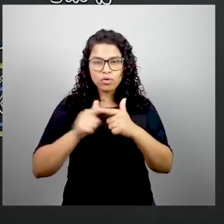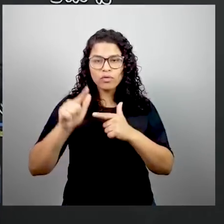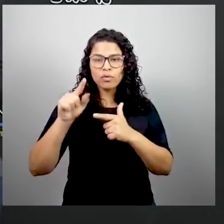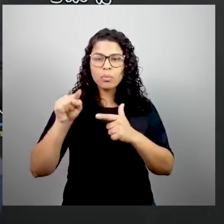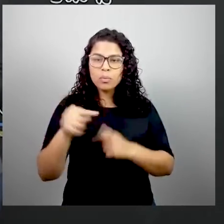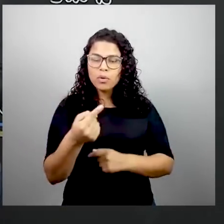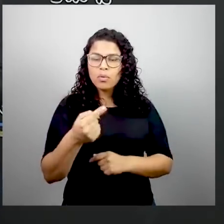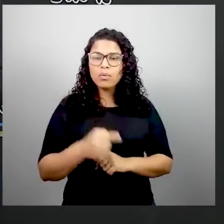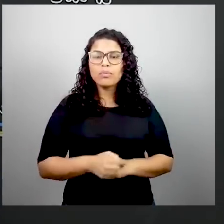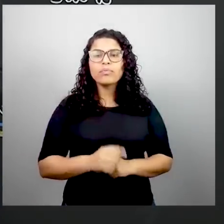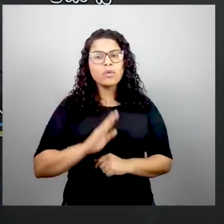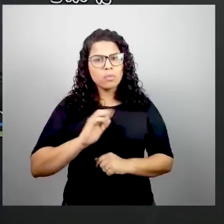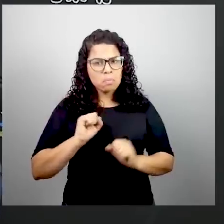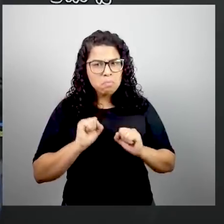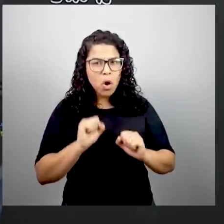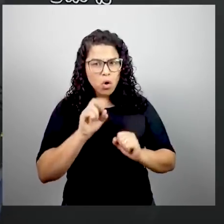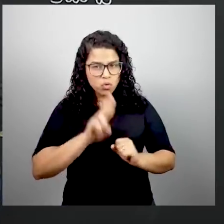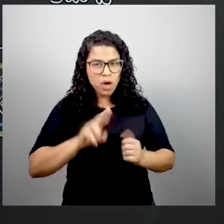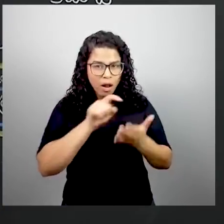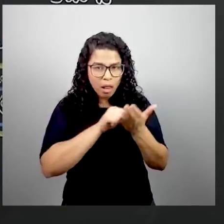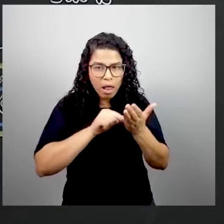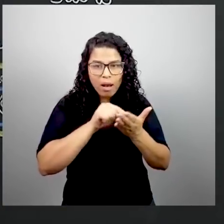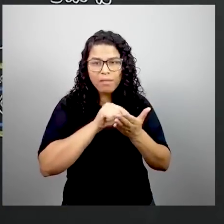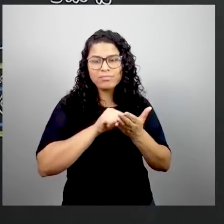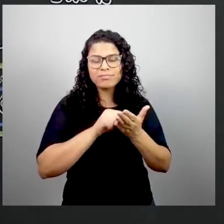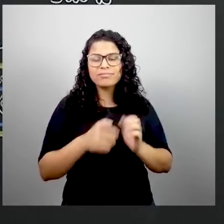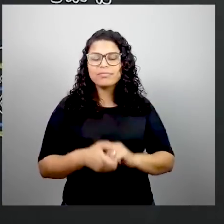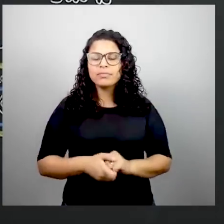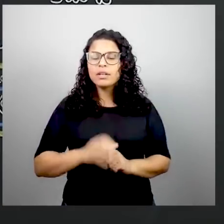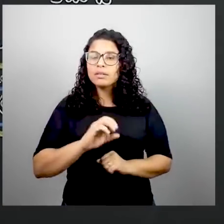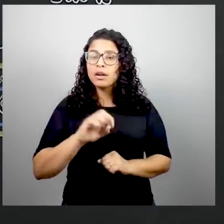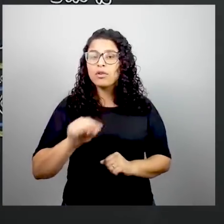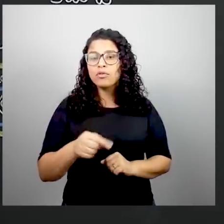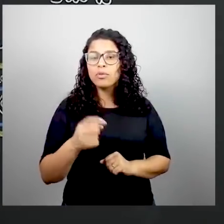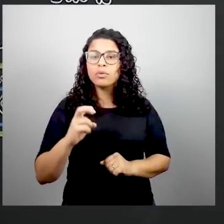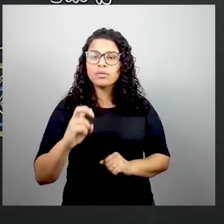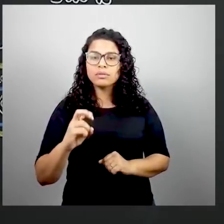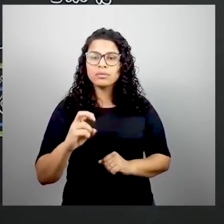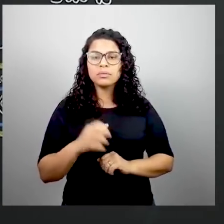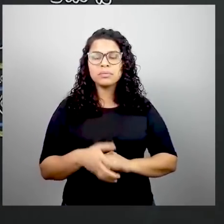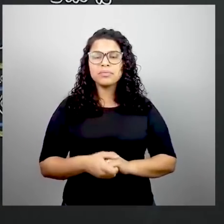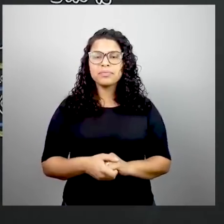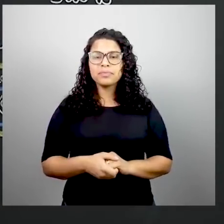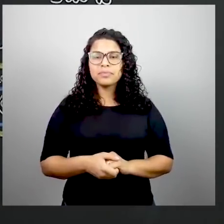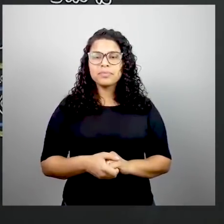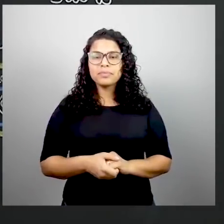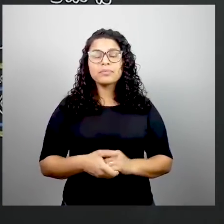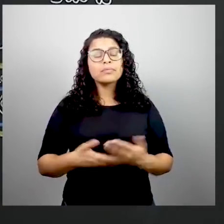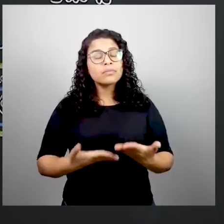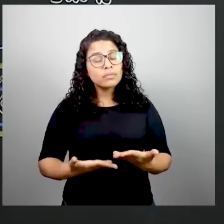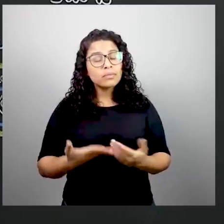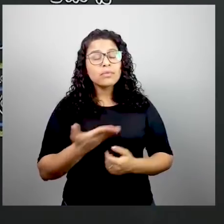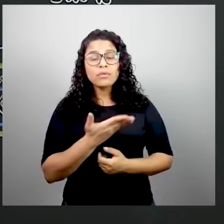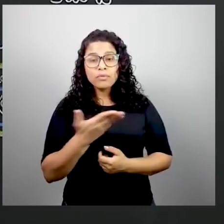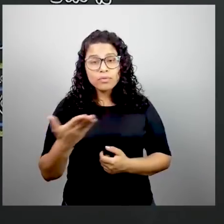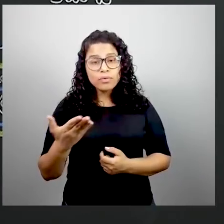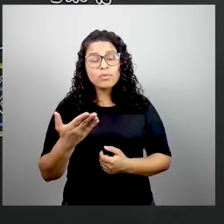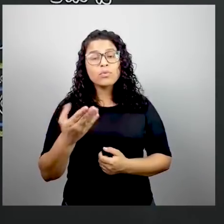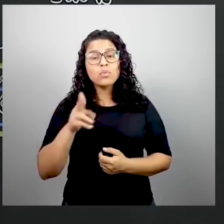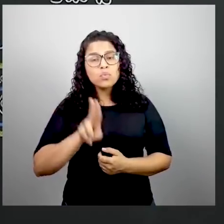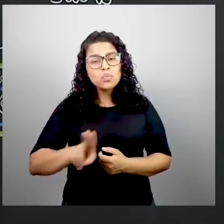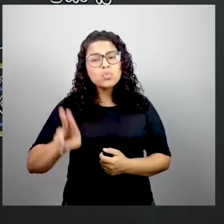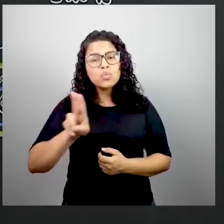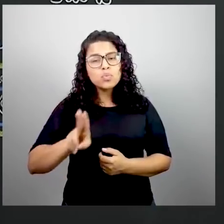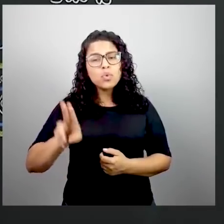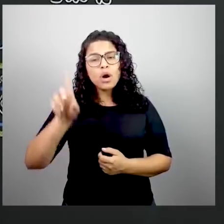por 1000, pode botar aí na calculadora, deu 0,5 kW. Então, você, com essa sua vida aí